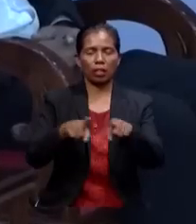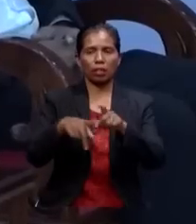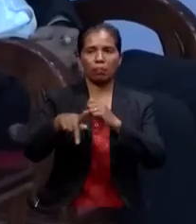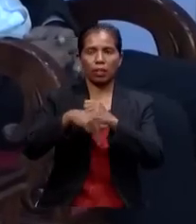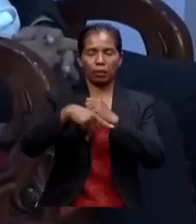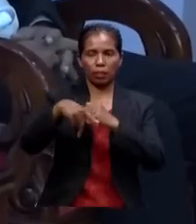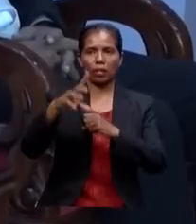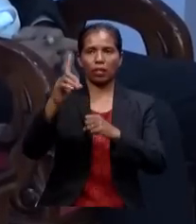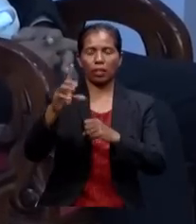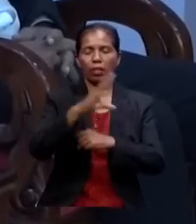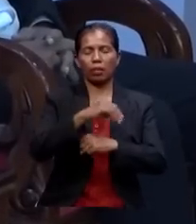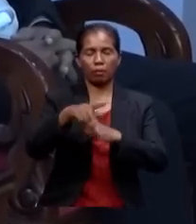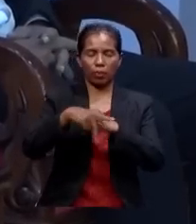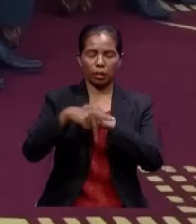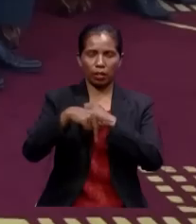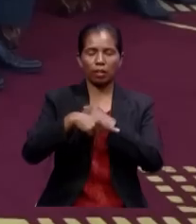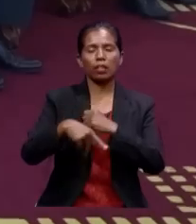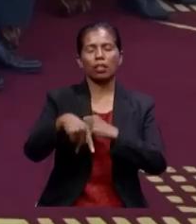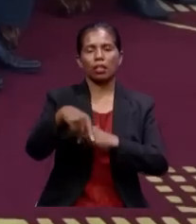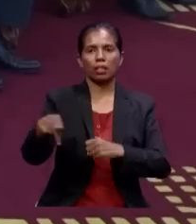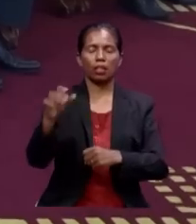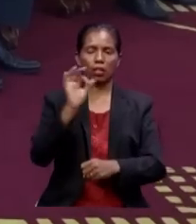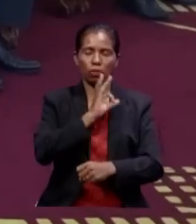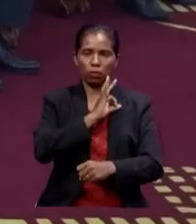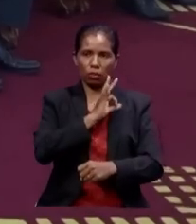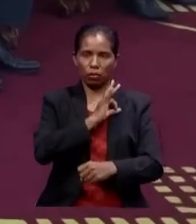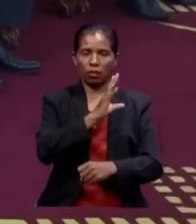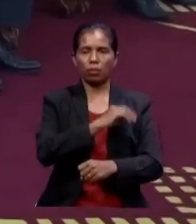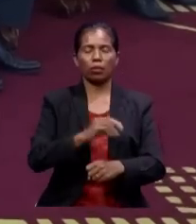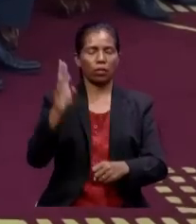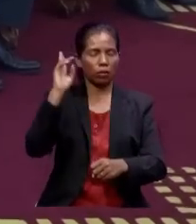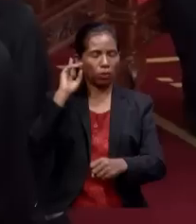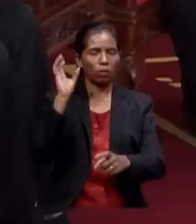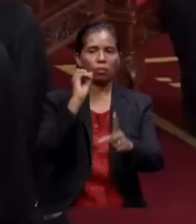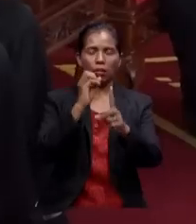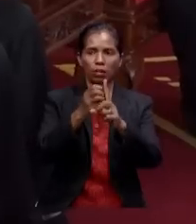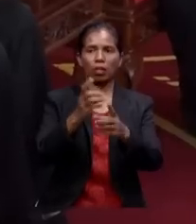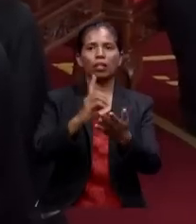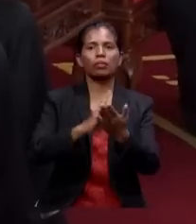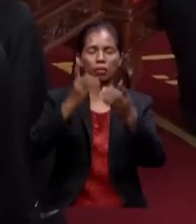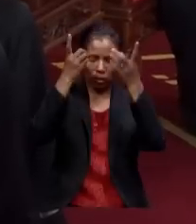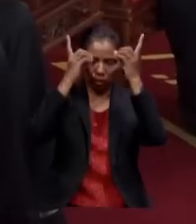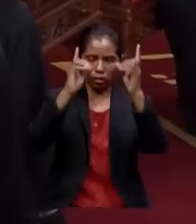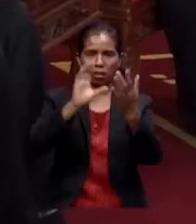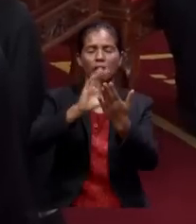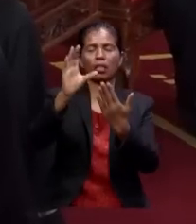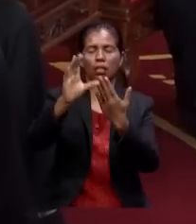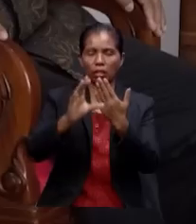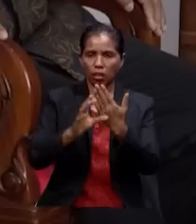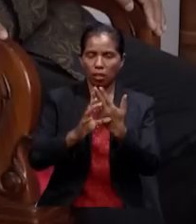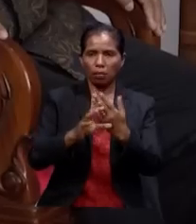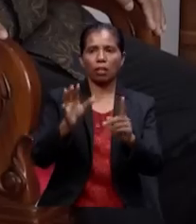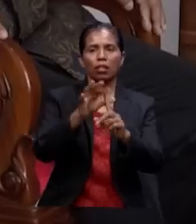no Partido Manek Haburas Unidade Nacional Timoroan Kunto, rodirou na opinião Molok decreta calendário da eleição